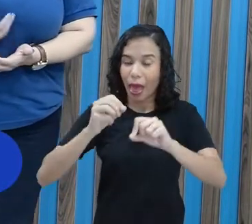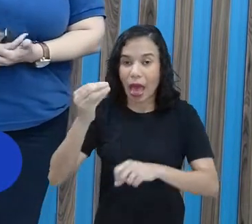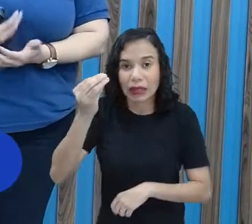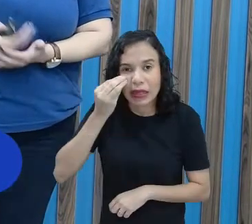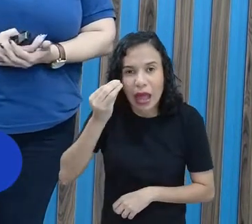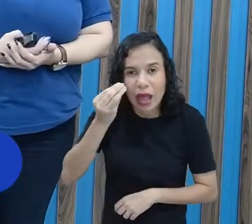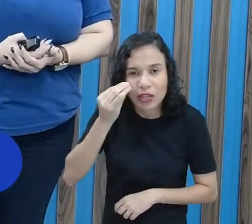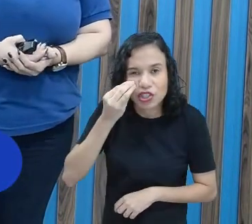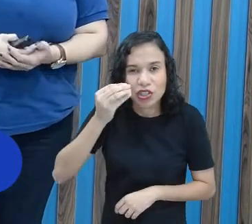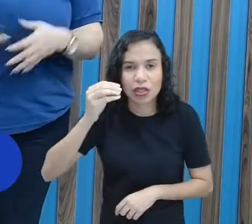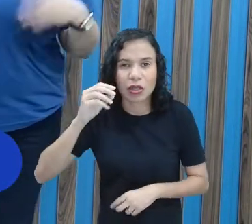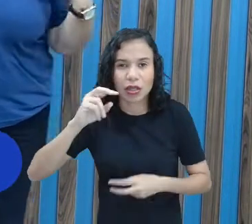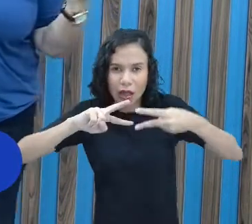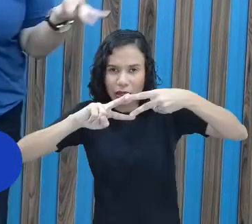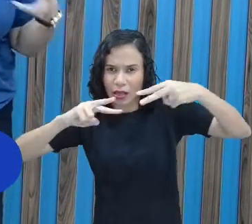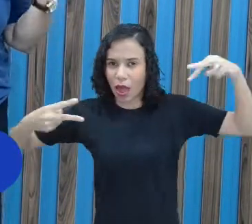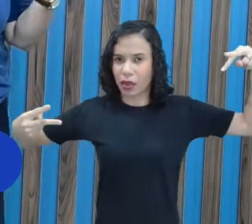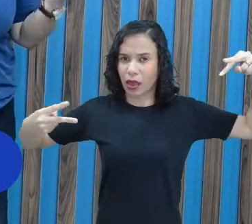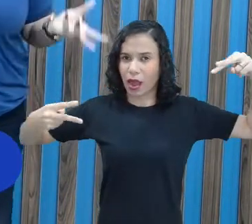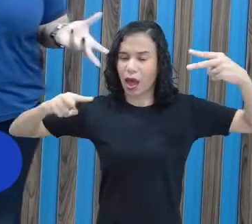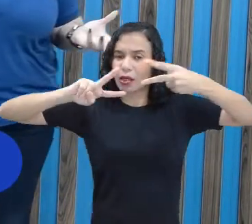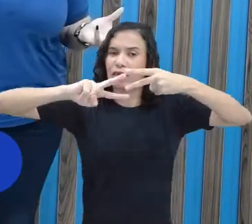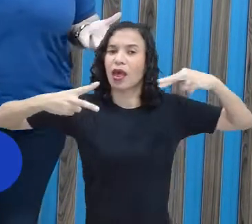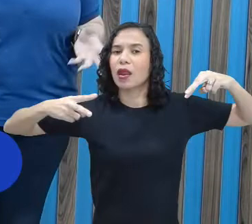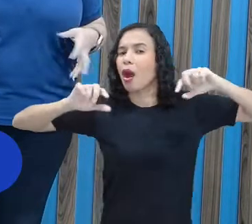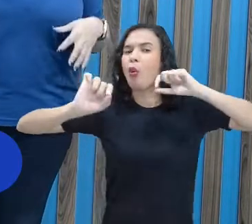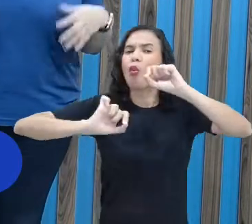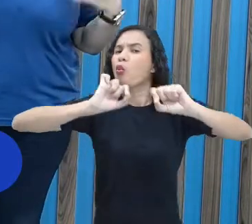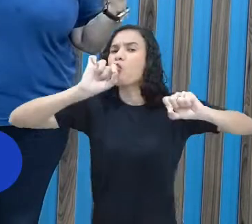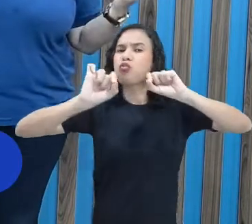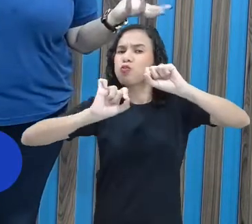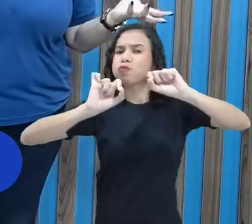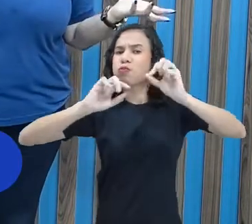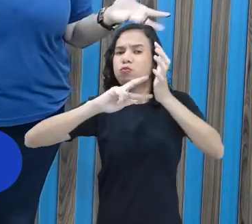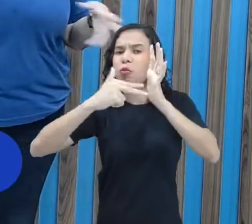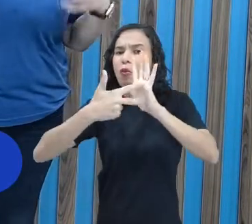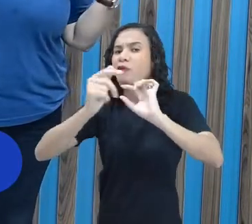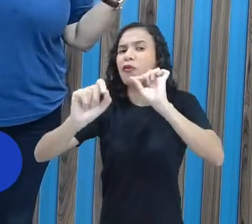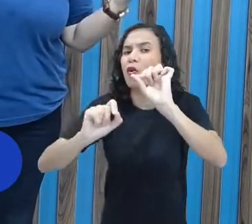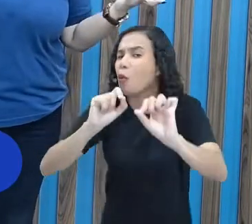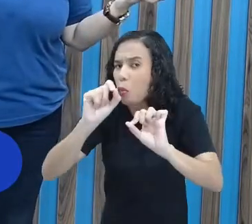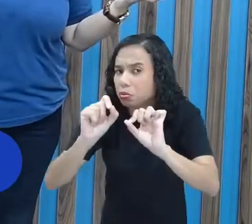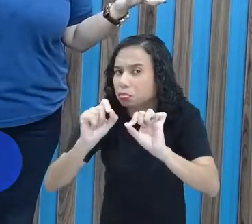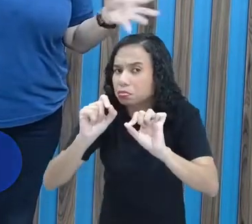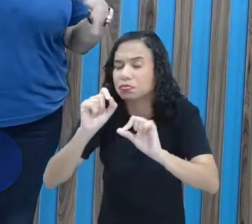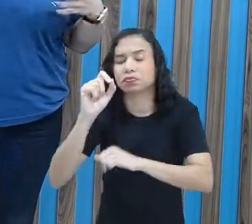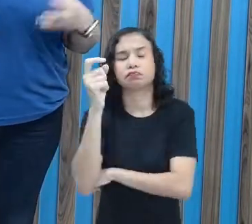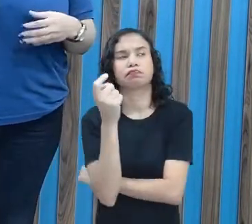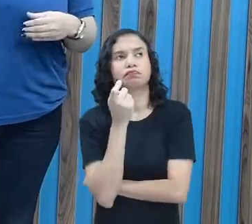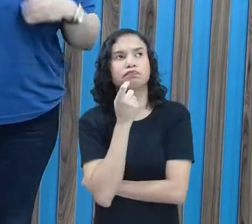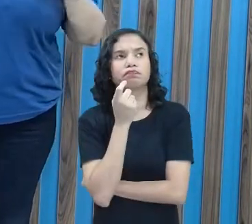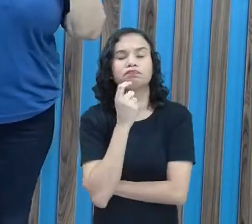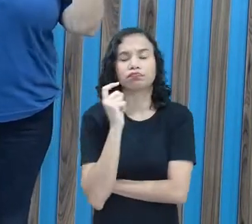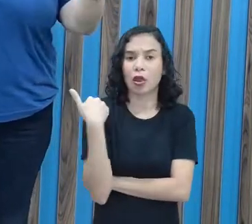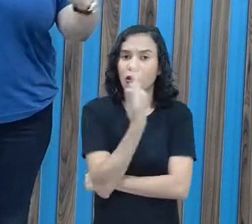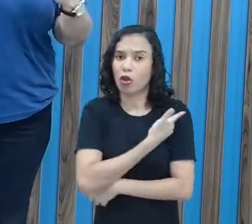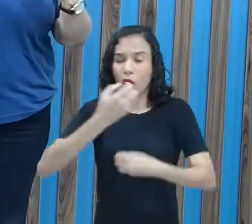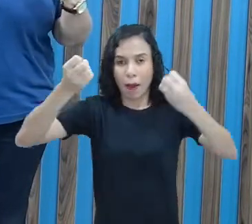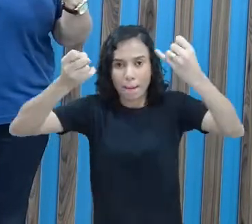de DNA. Mas o DNA é o quê? Né? O que significa? O que danado é isso? Que a gente